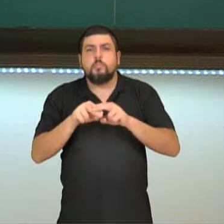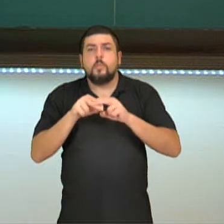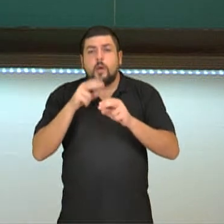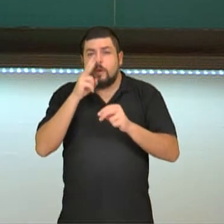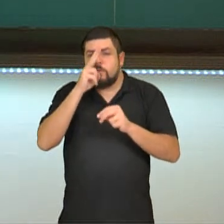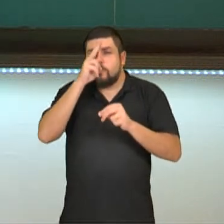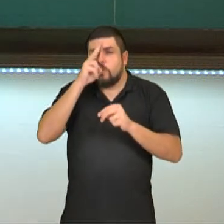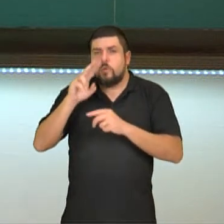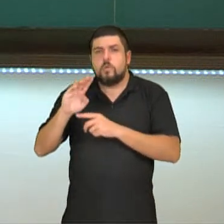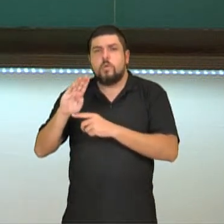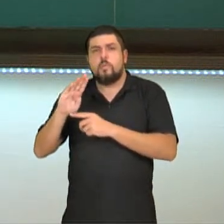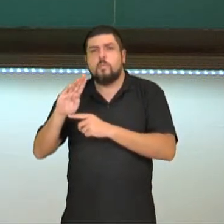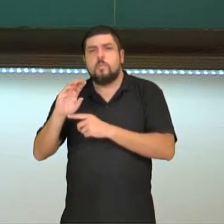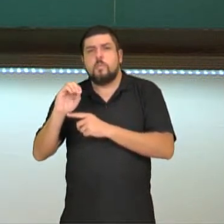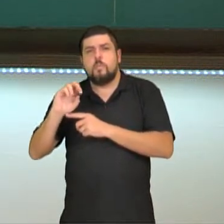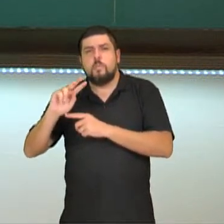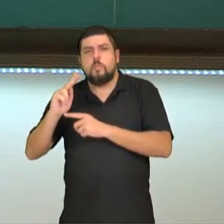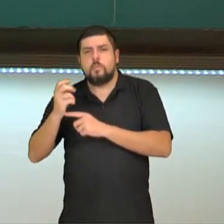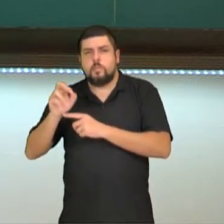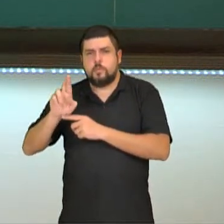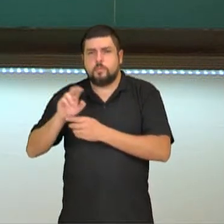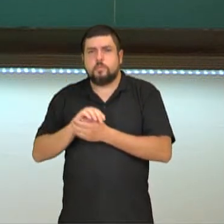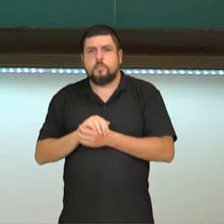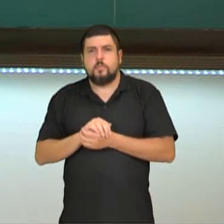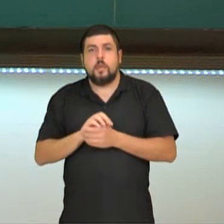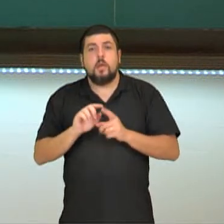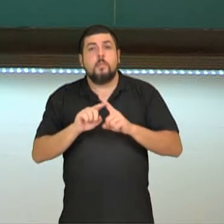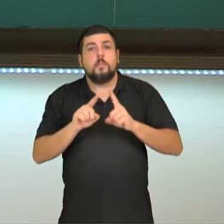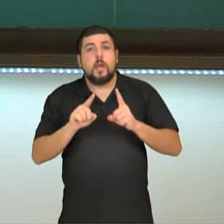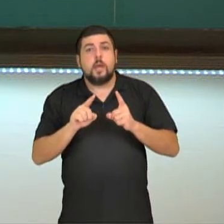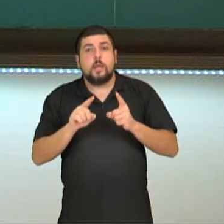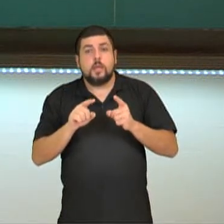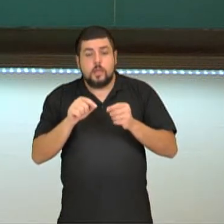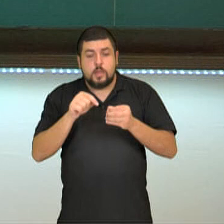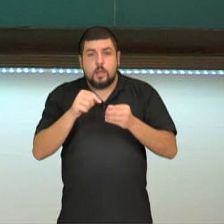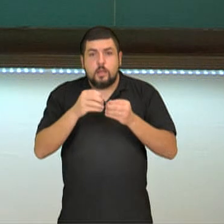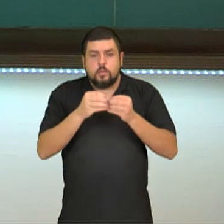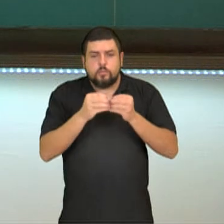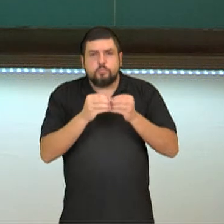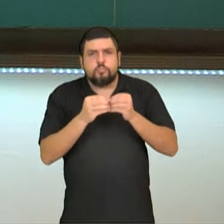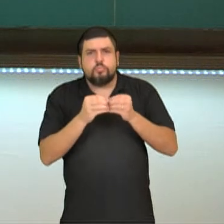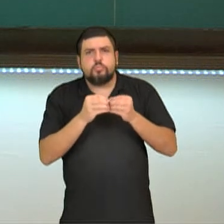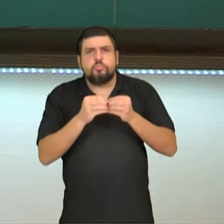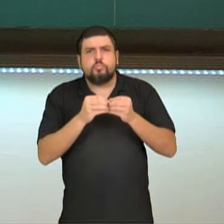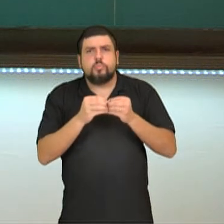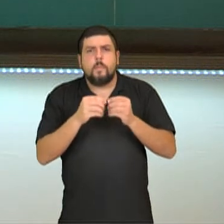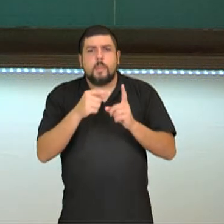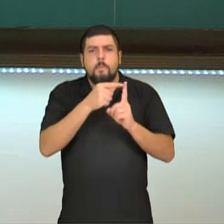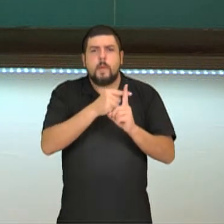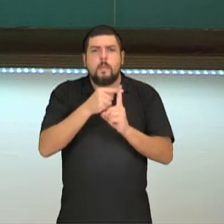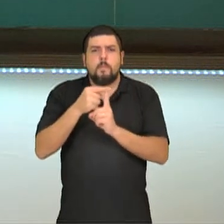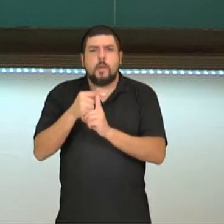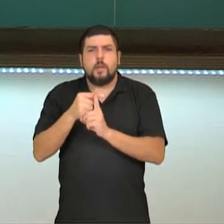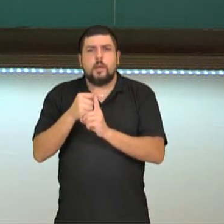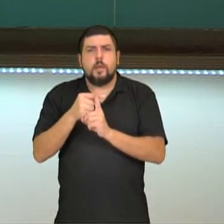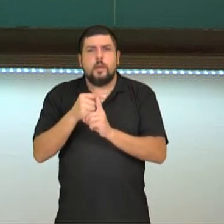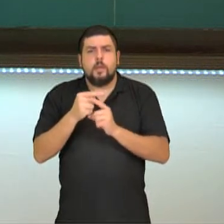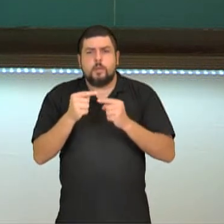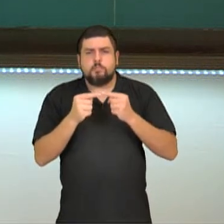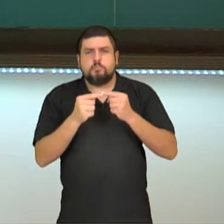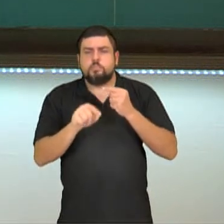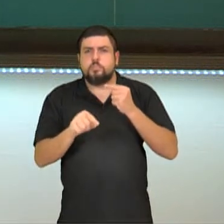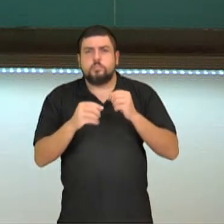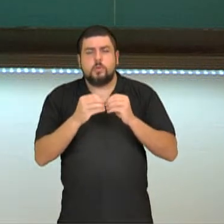que esses prótons são positivos, a tendência é eles se repelirem. Mas quem mantém eles ligados é uma força mais poderosa, que é a força nuclear,